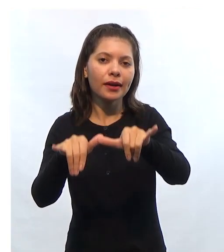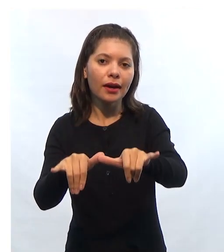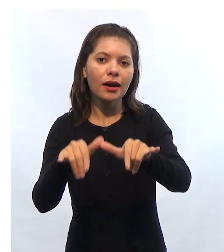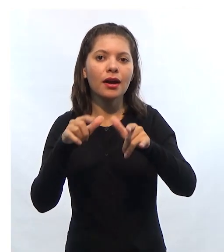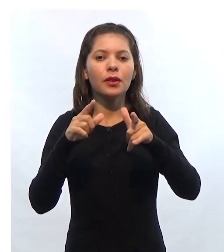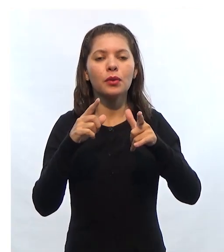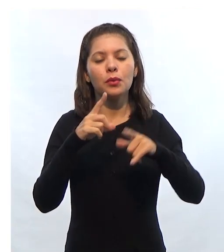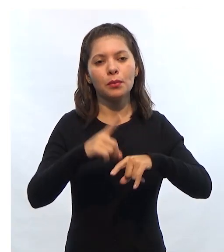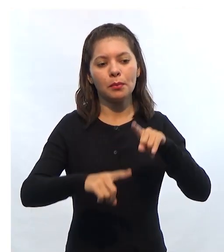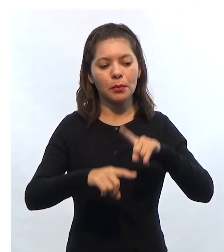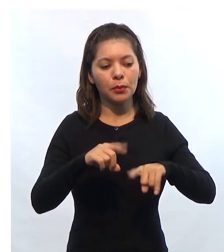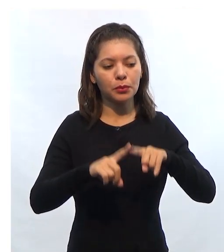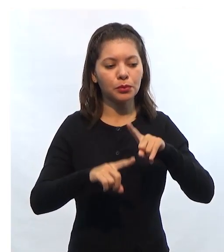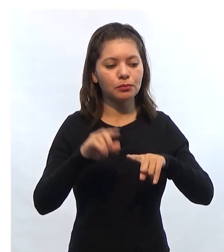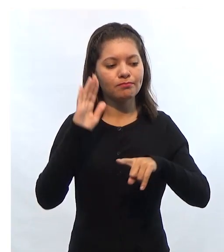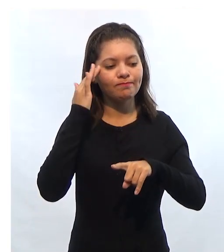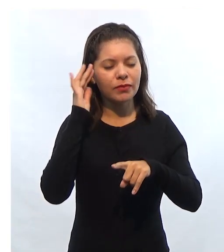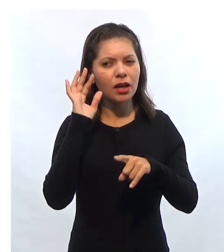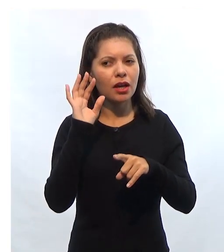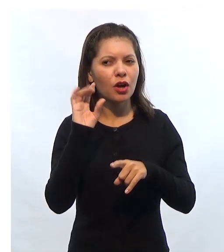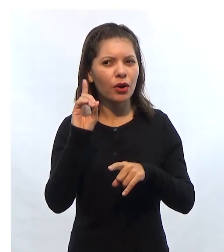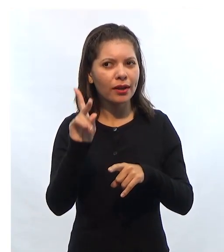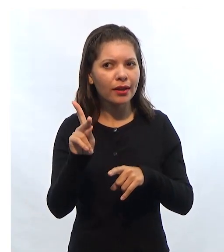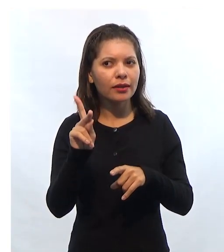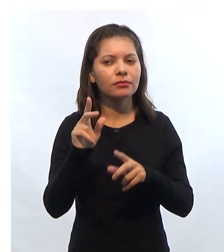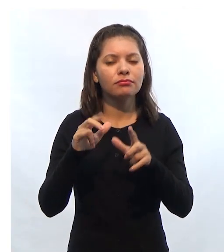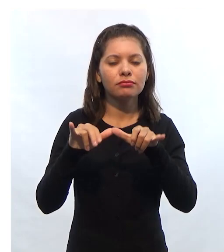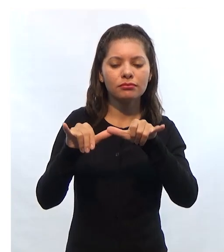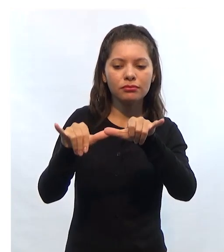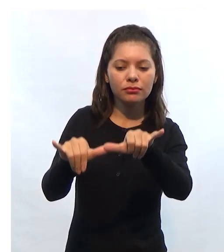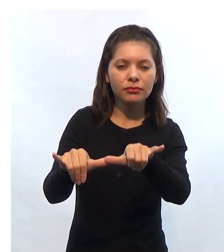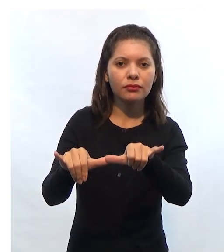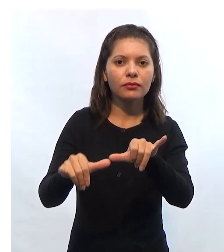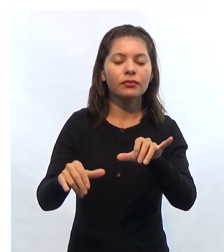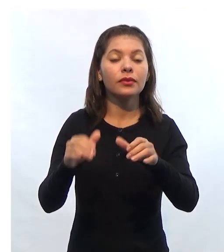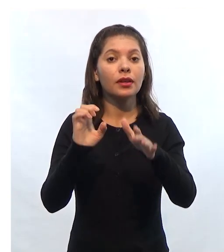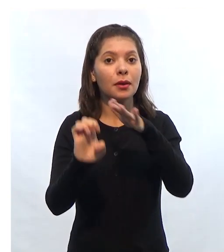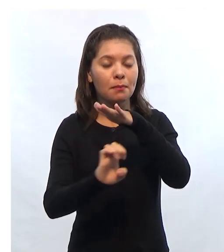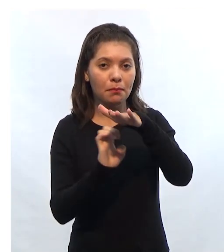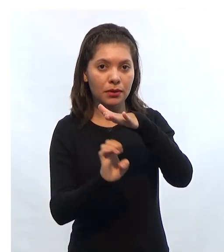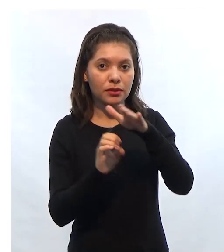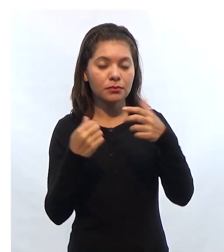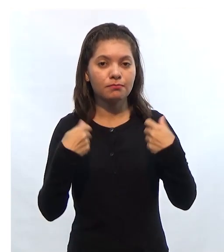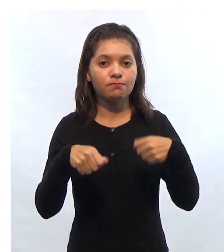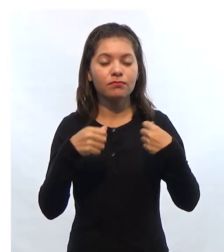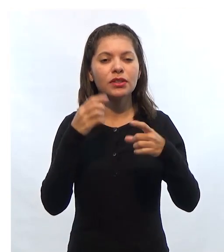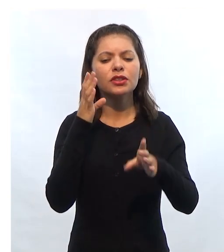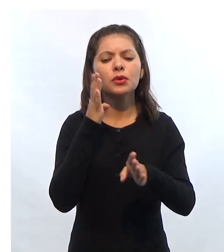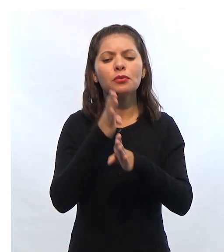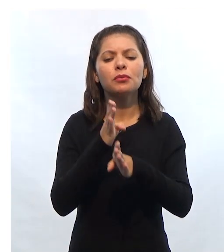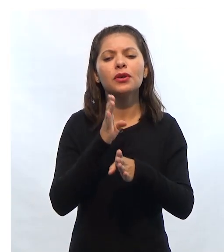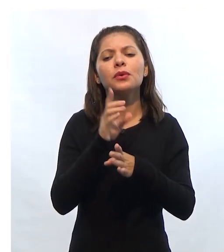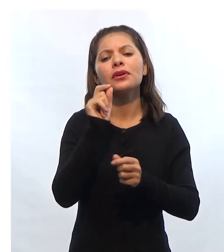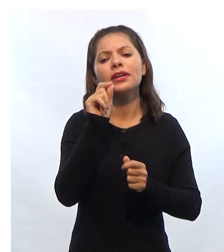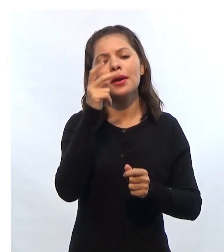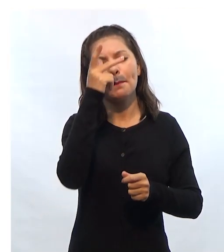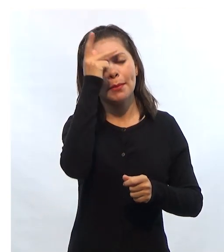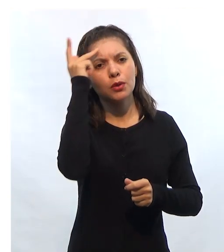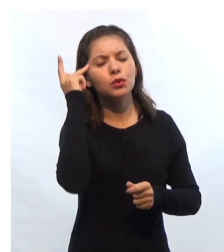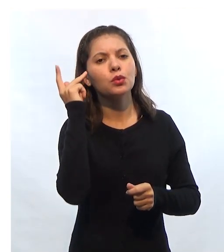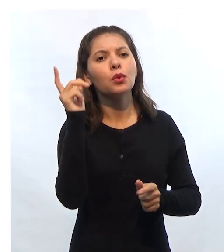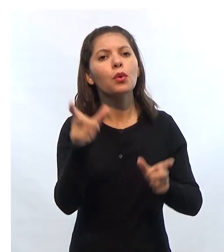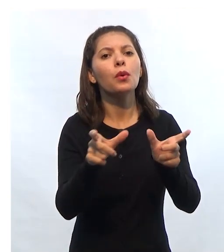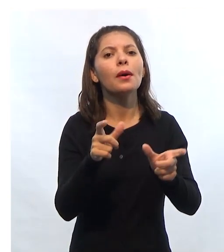produto, ele tá ok para aquele mercado. Então, a empresa precisa descobrir do que as pessoas